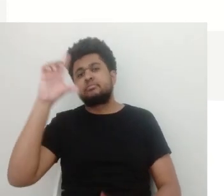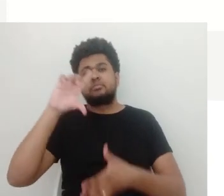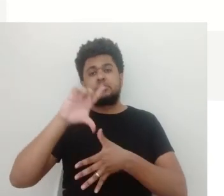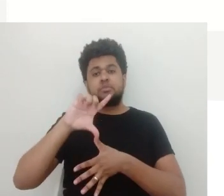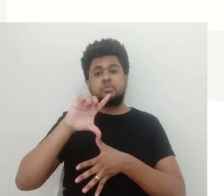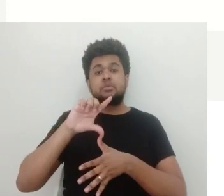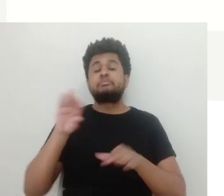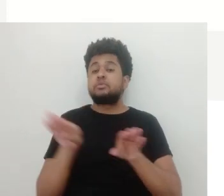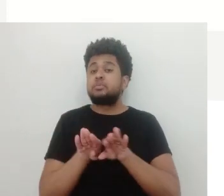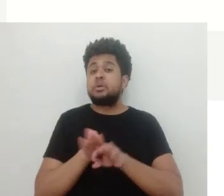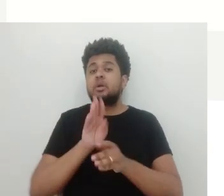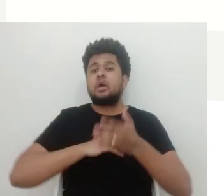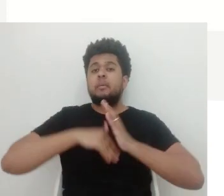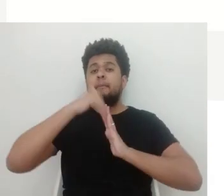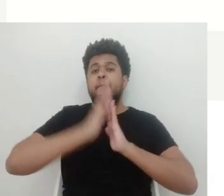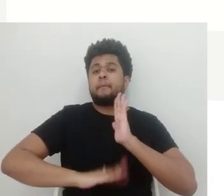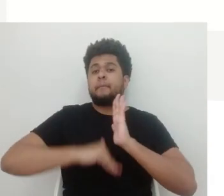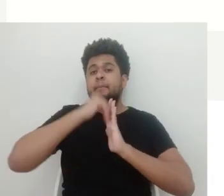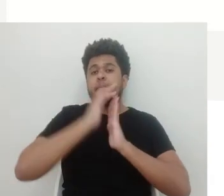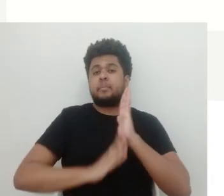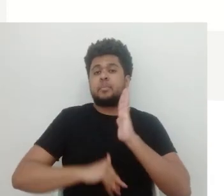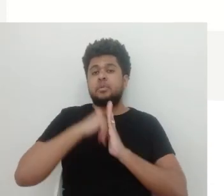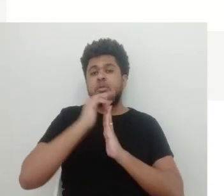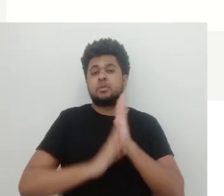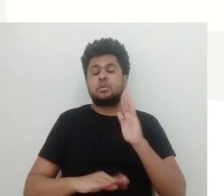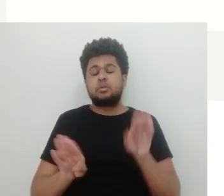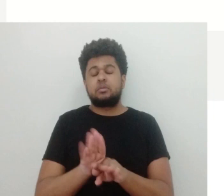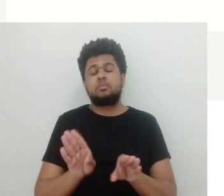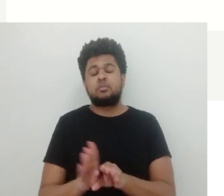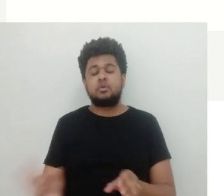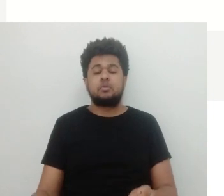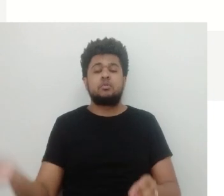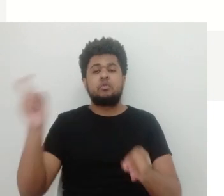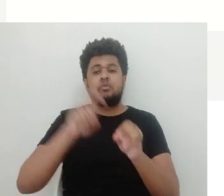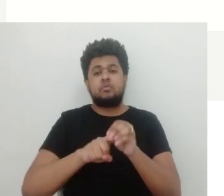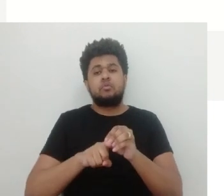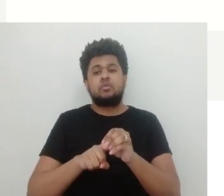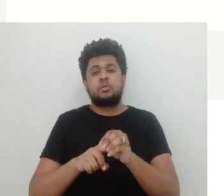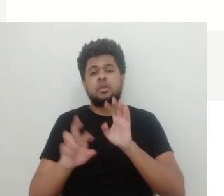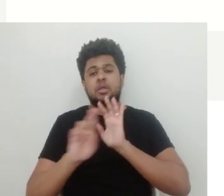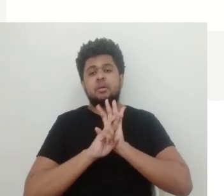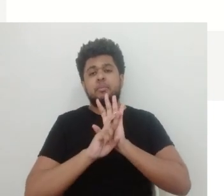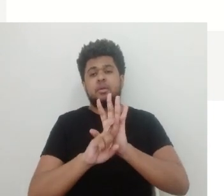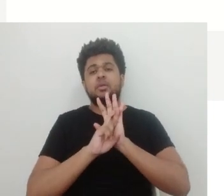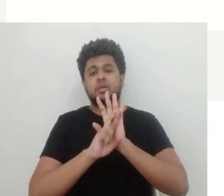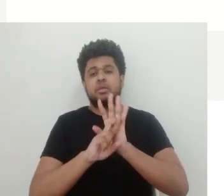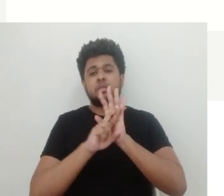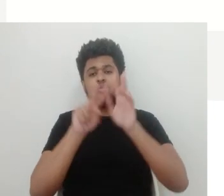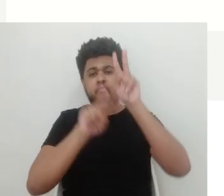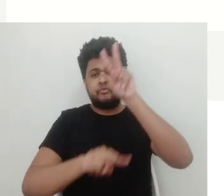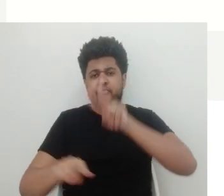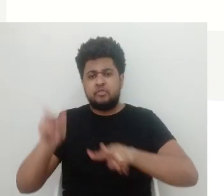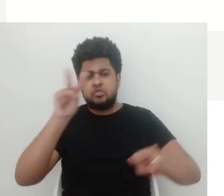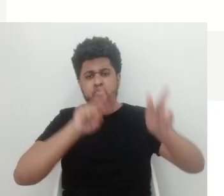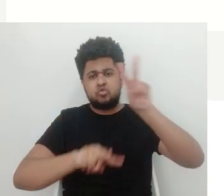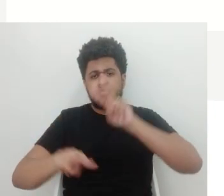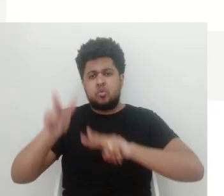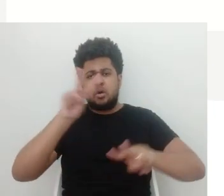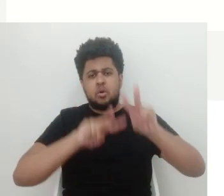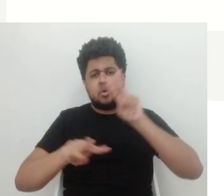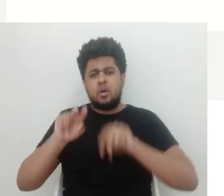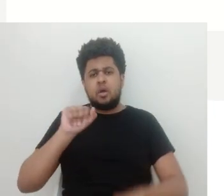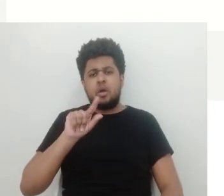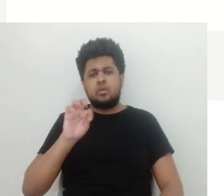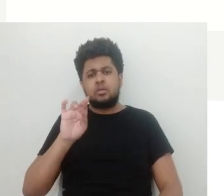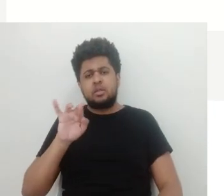latino-americana, portanto, pintavam, em alguns casos, eram costumbristas, pintavam paisagem de rua, pintavam escravos, pintavam